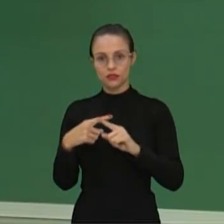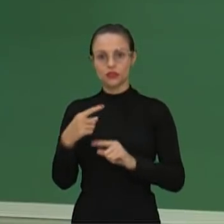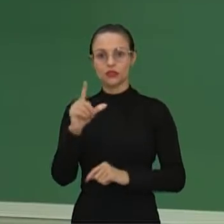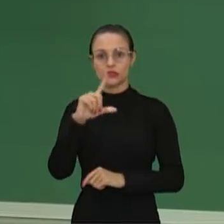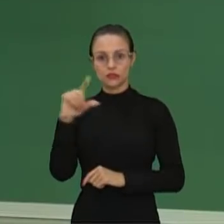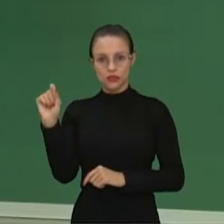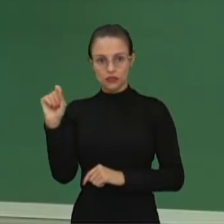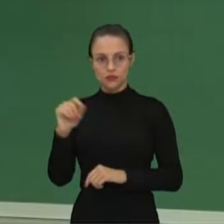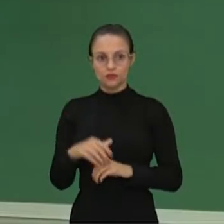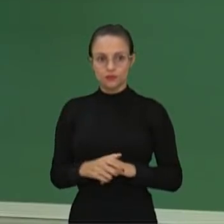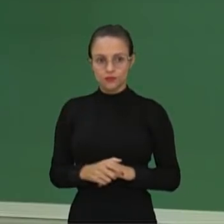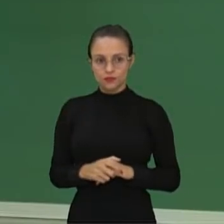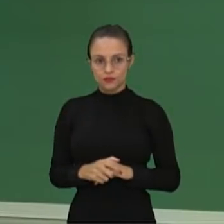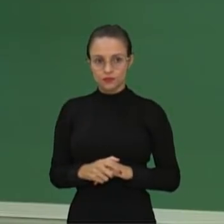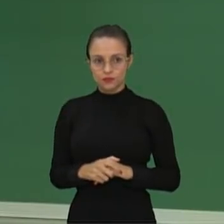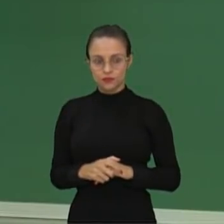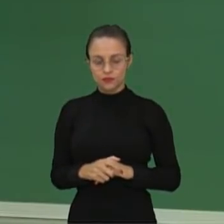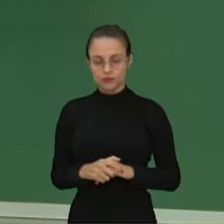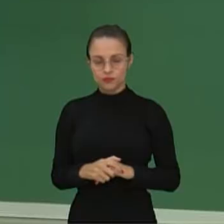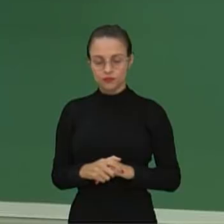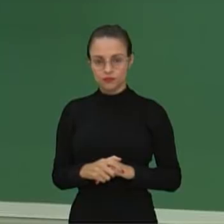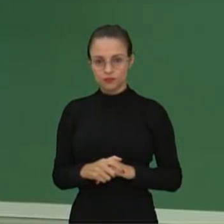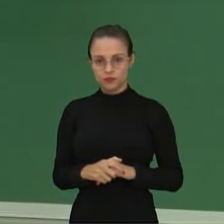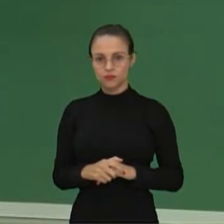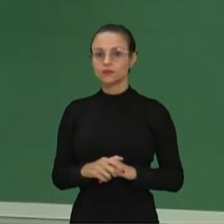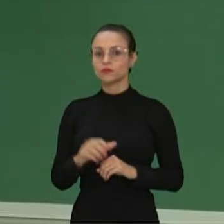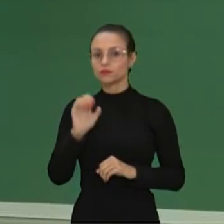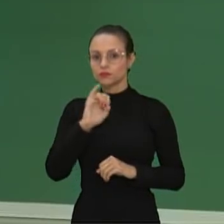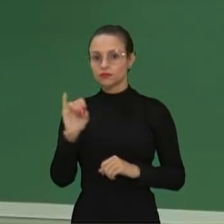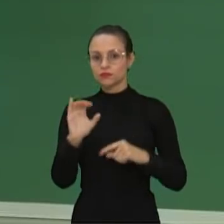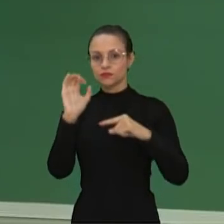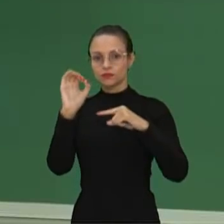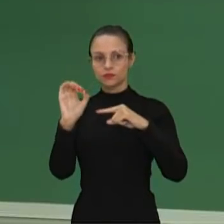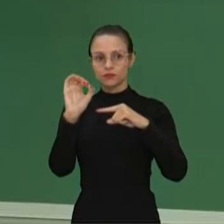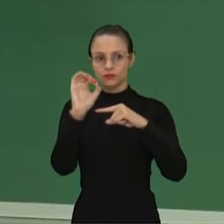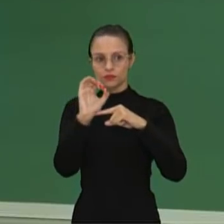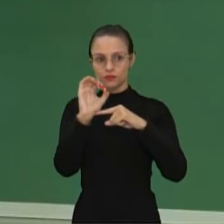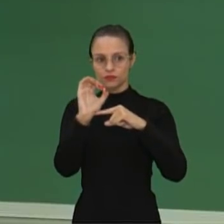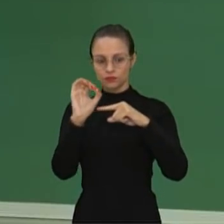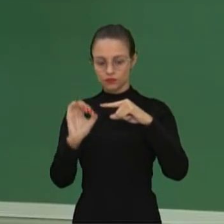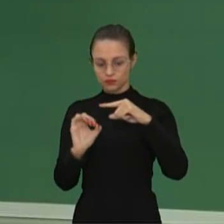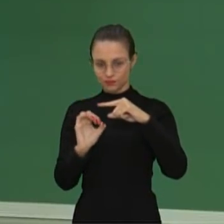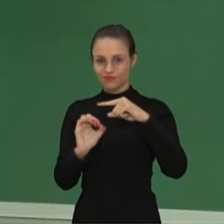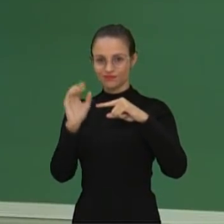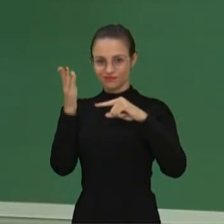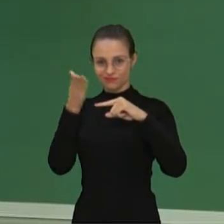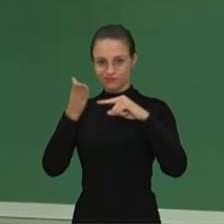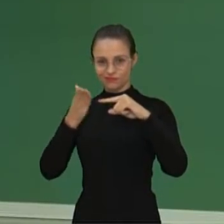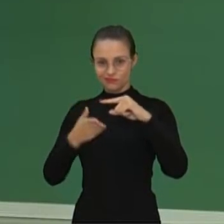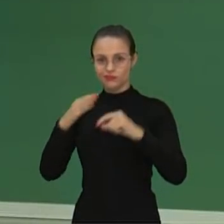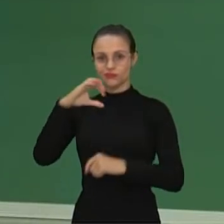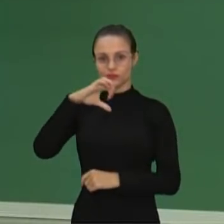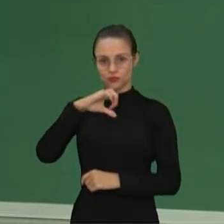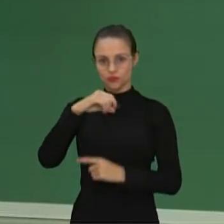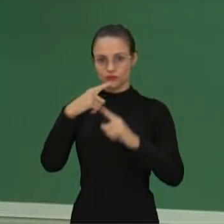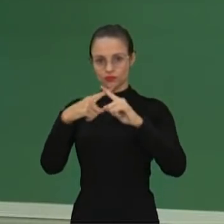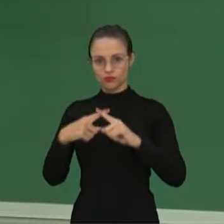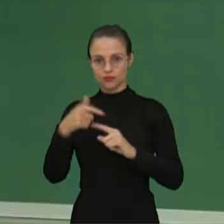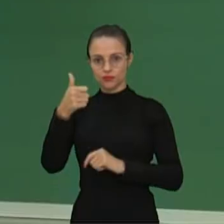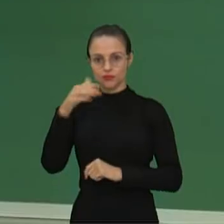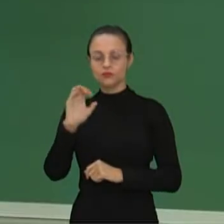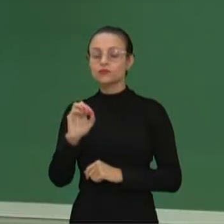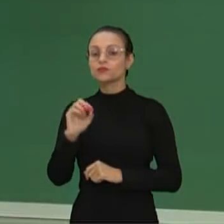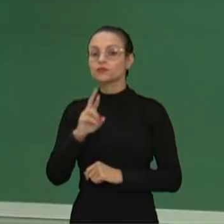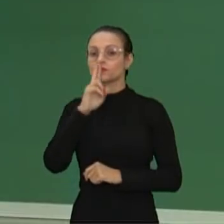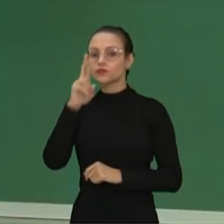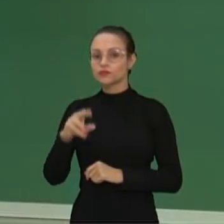100. E nós, se a gente simplificarmos esse zerinho aqui com esse zerinho, fica 9 vezes 10, que